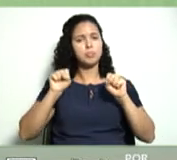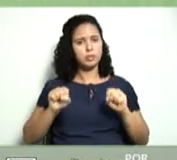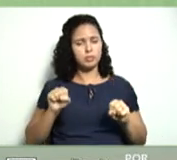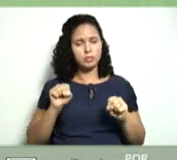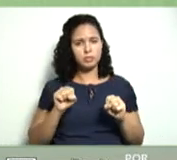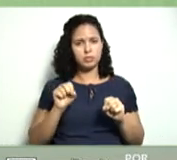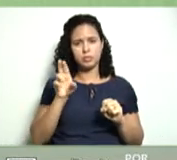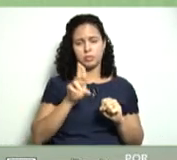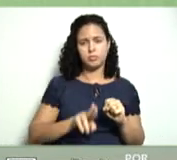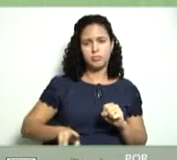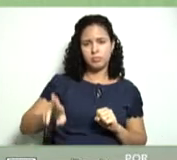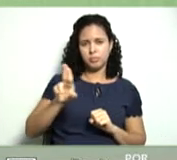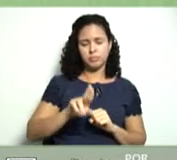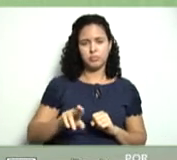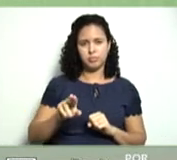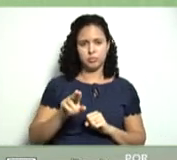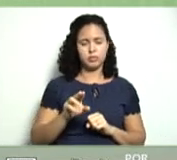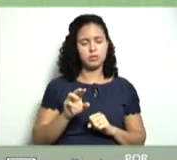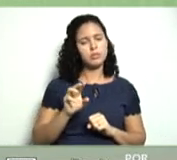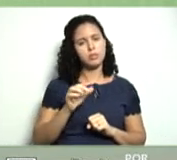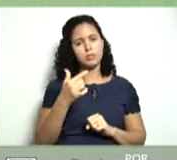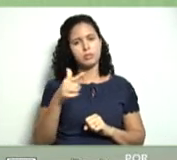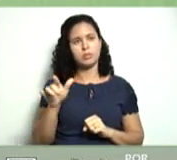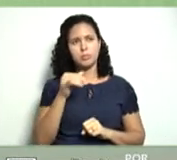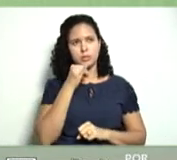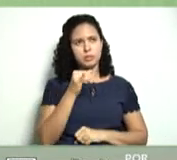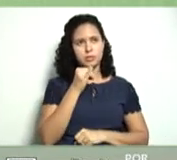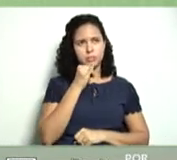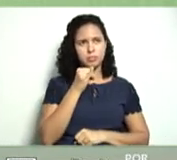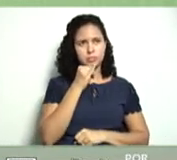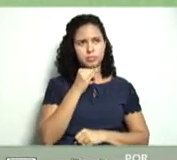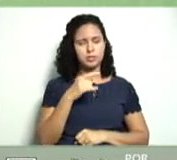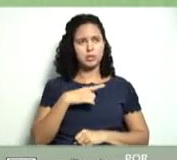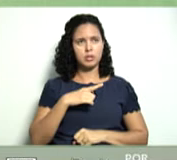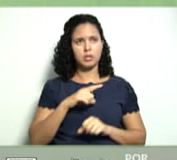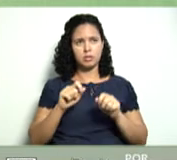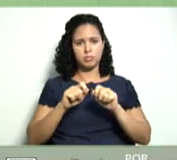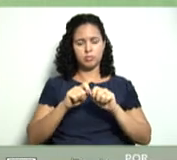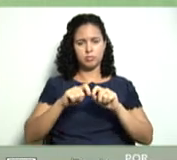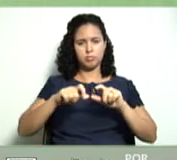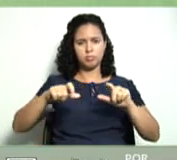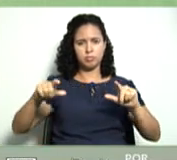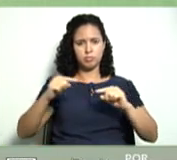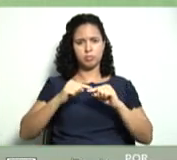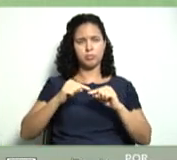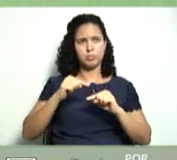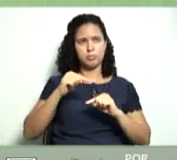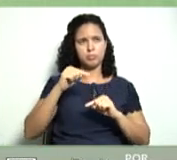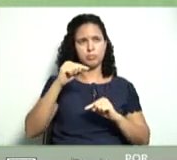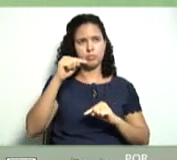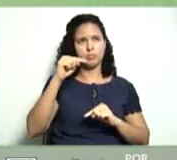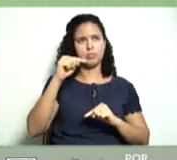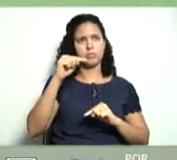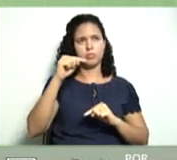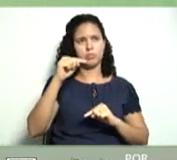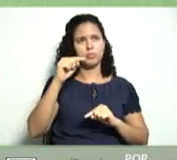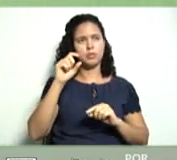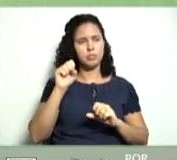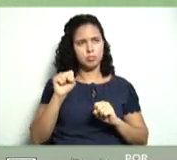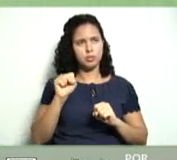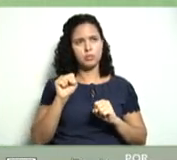hoje oferece por exemplo se eu quiser deixar aqui um tamanho maior que eu possa aumentar o tamanho das fontes a